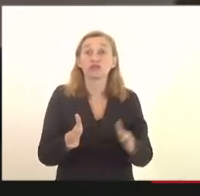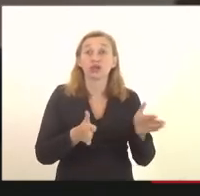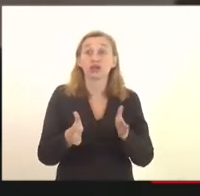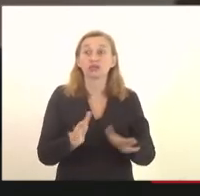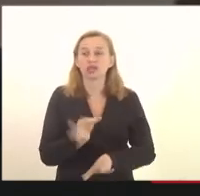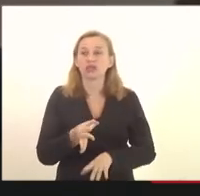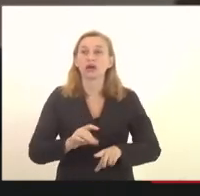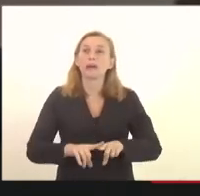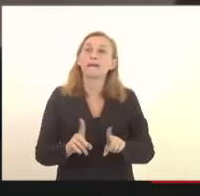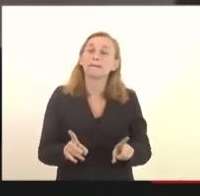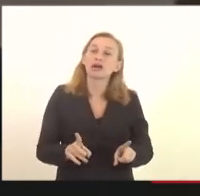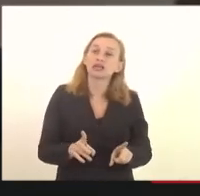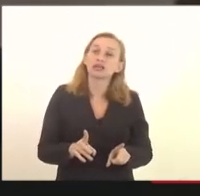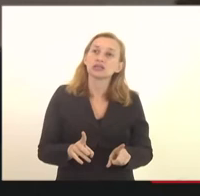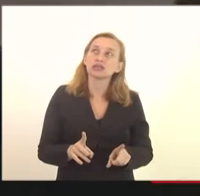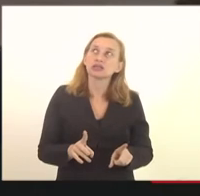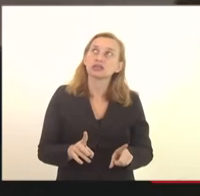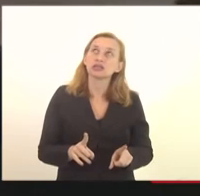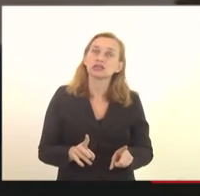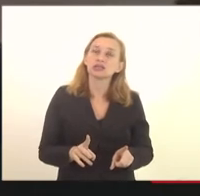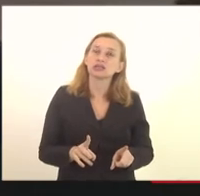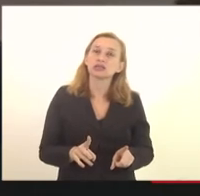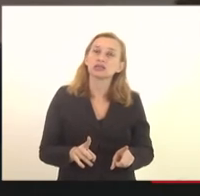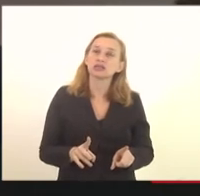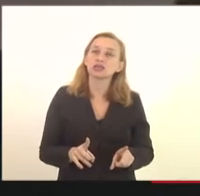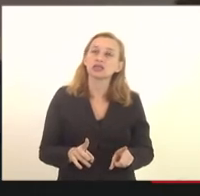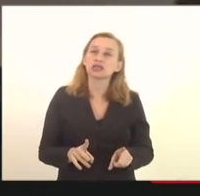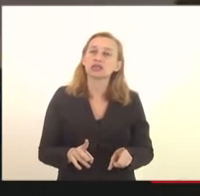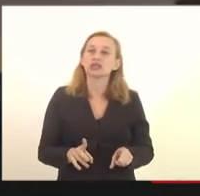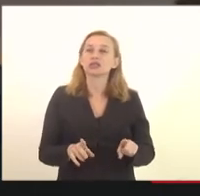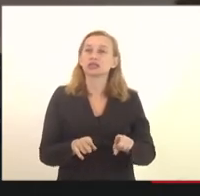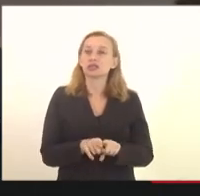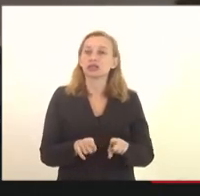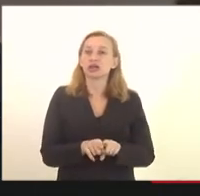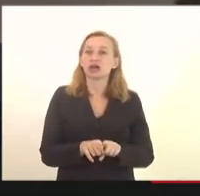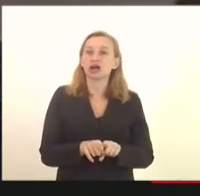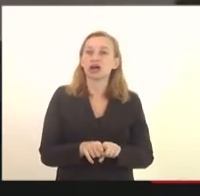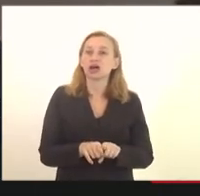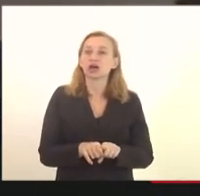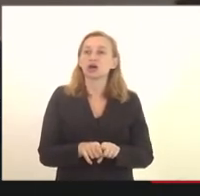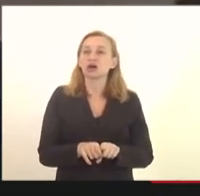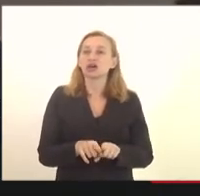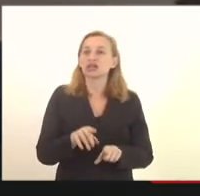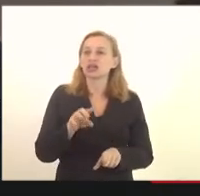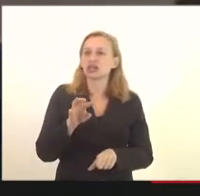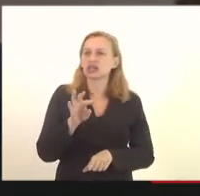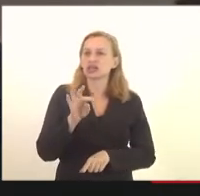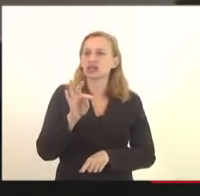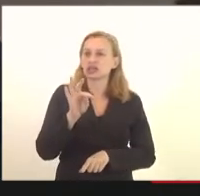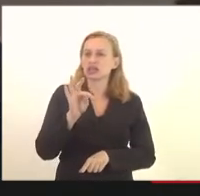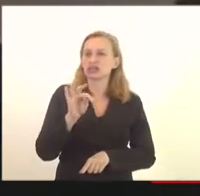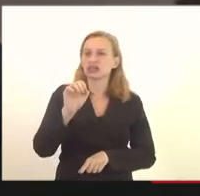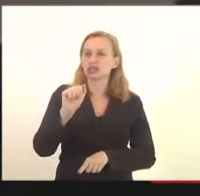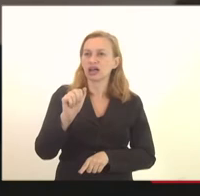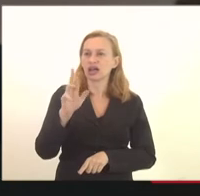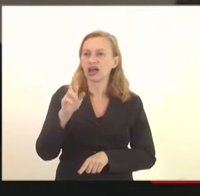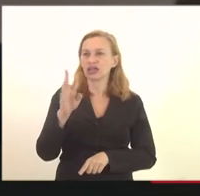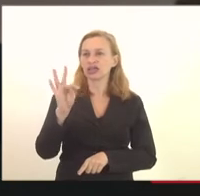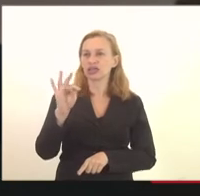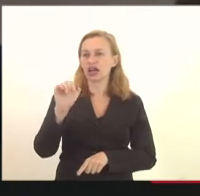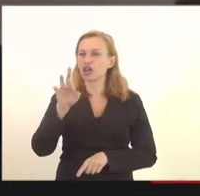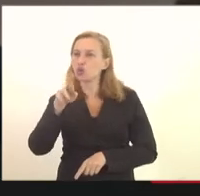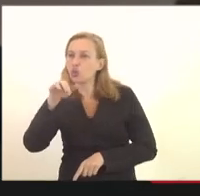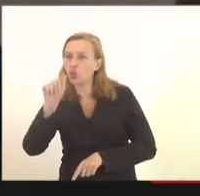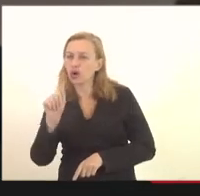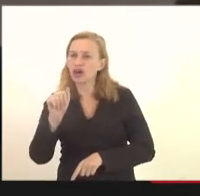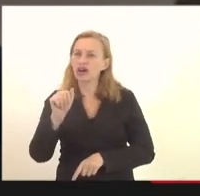única atividade que a gente está envolvido. Além disso, tartaruga verde, o FPSO que está lá, ele é afretado,